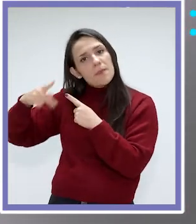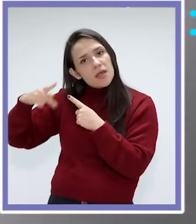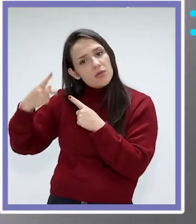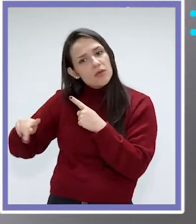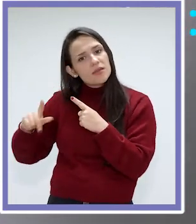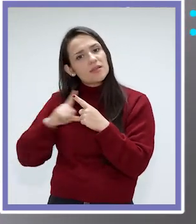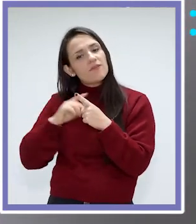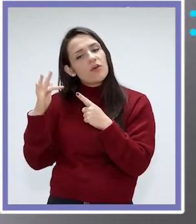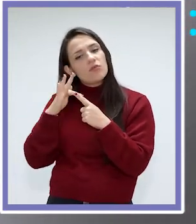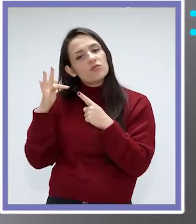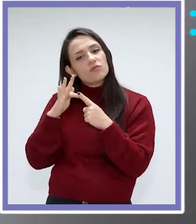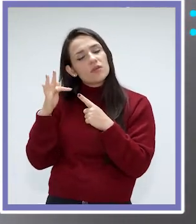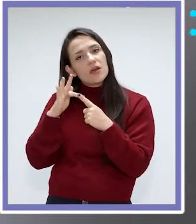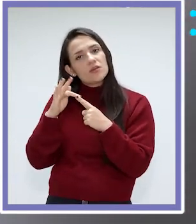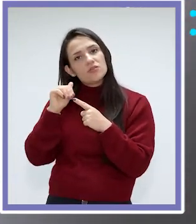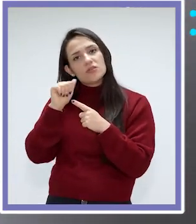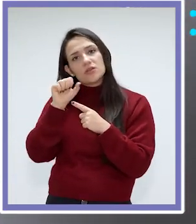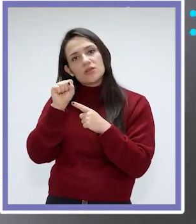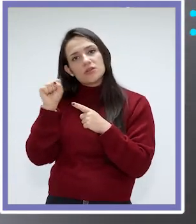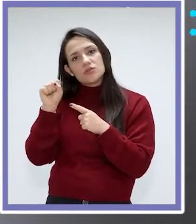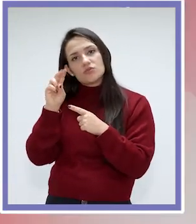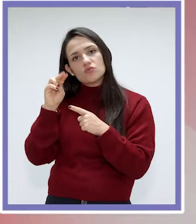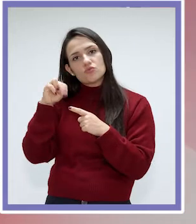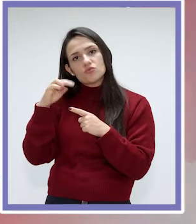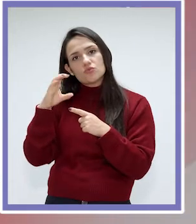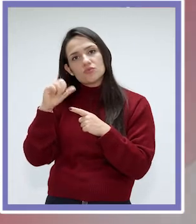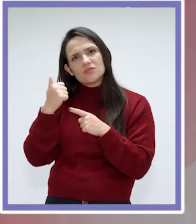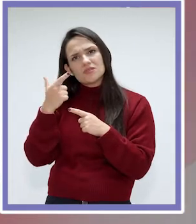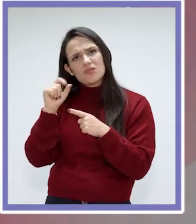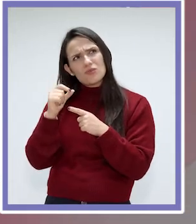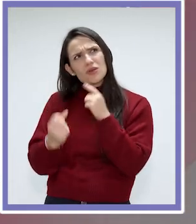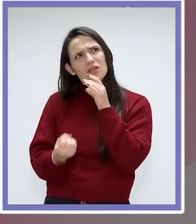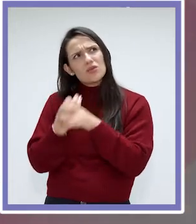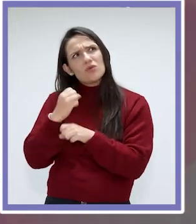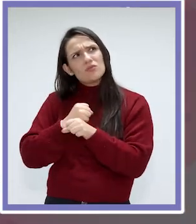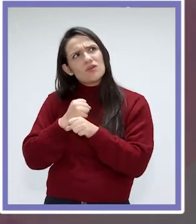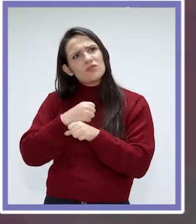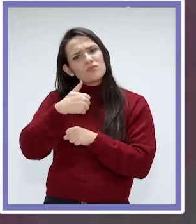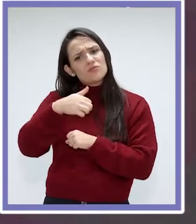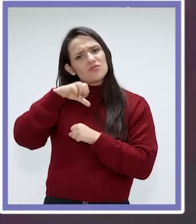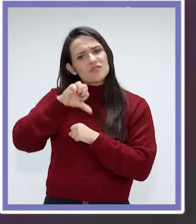temos no Paraguai a Universidade Nacional de Assunção, que é de